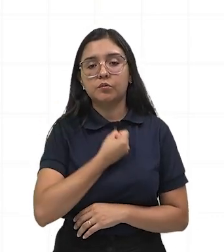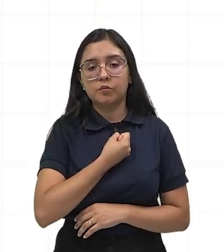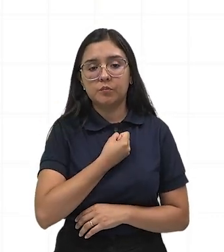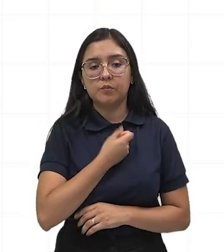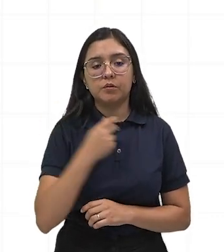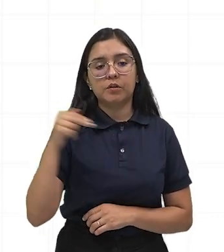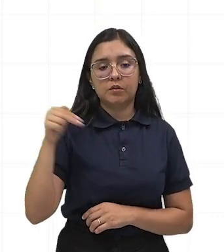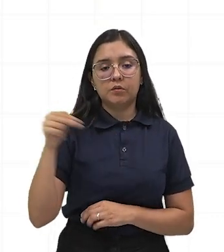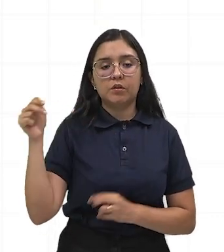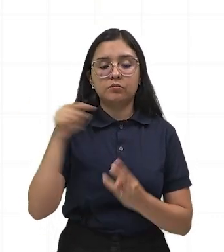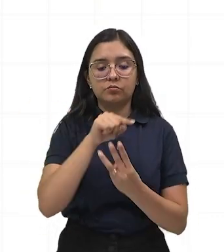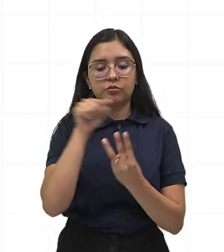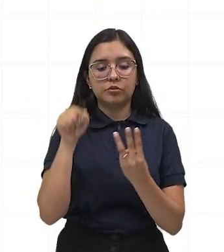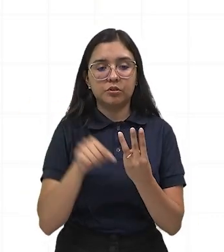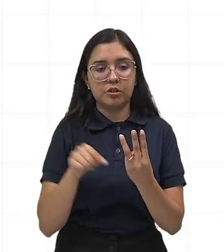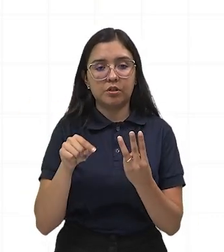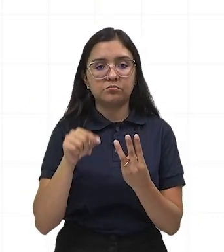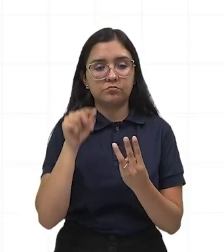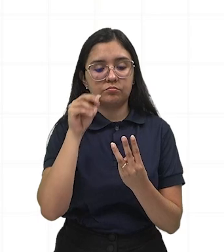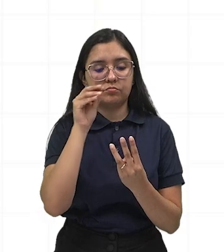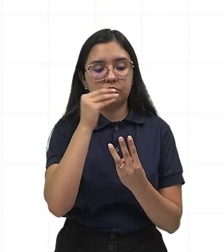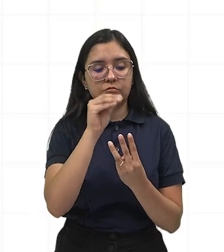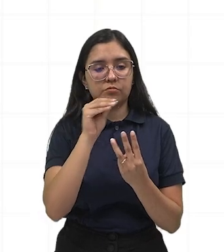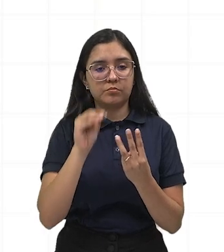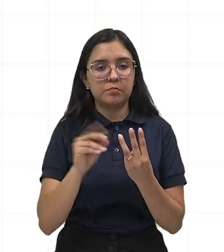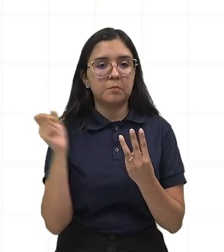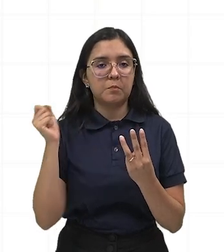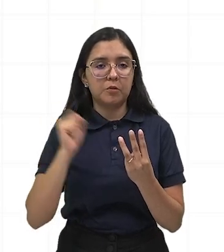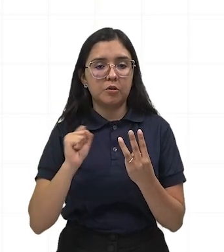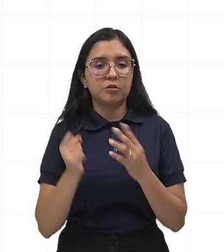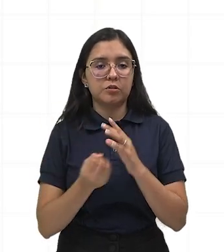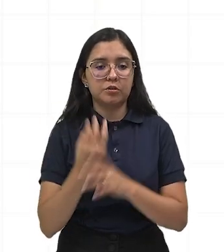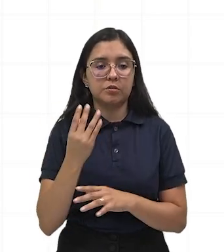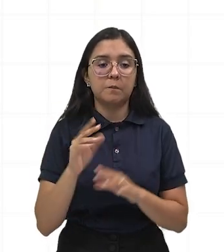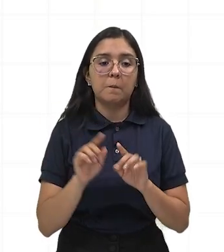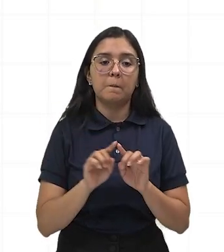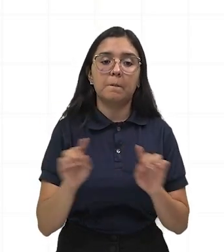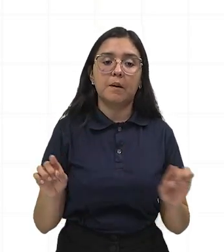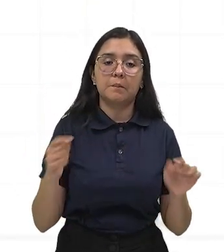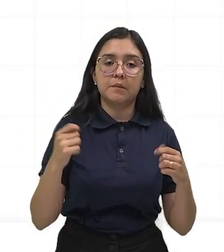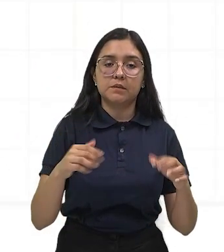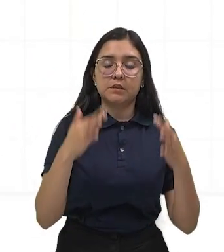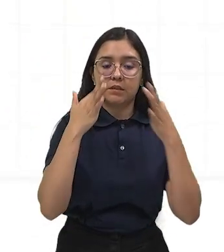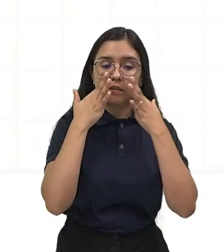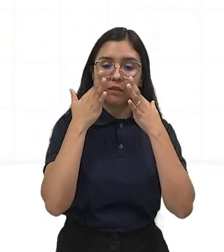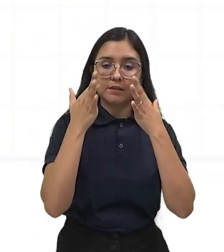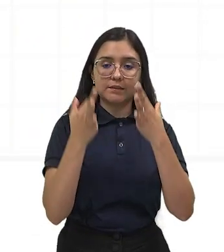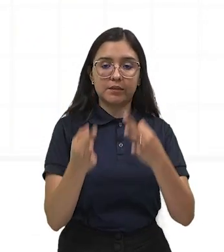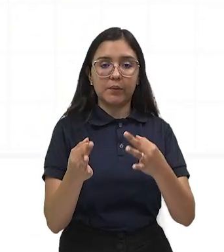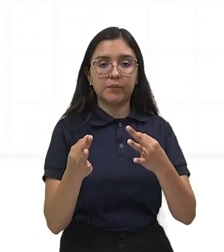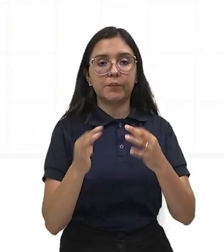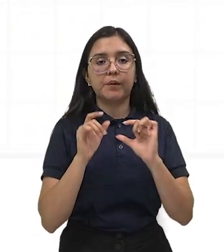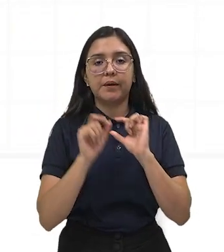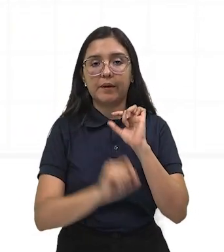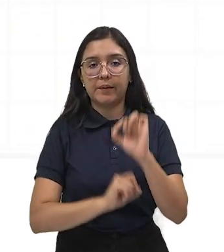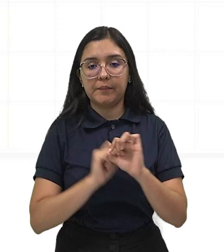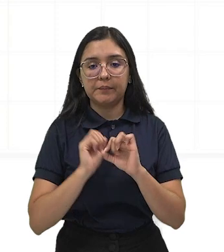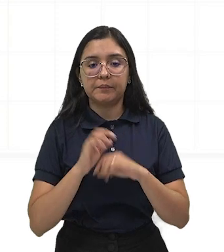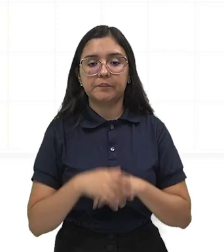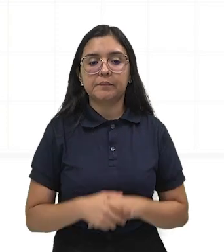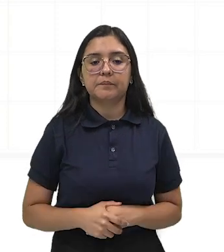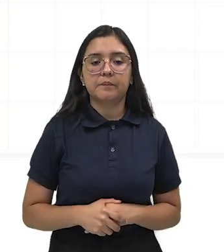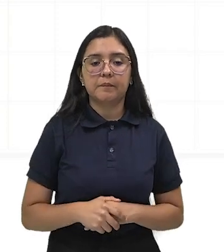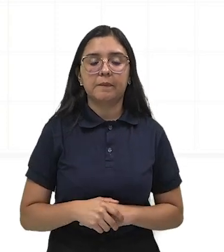3 algarismos. Então, uma coisa aqui você tem que estar atento. Atento ao quê? Ó?